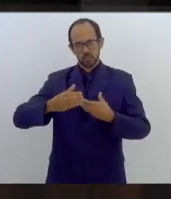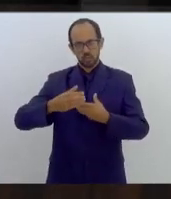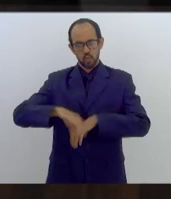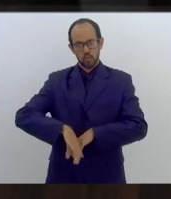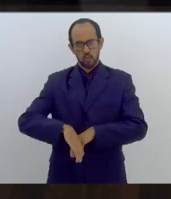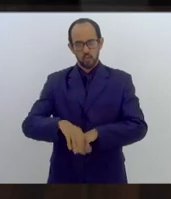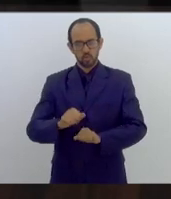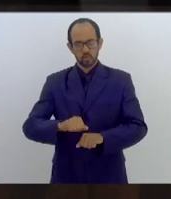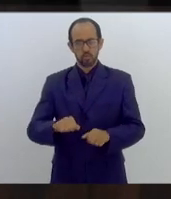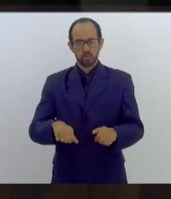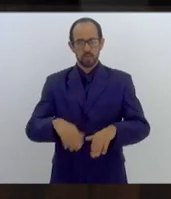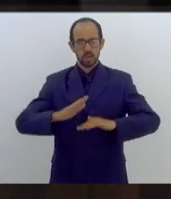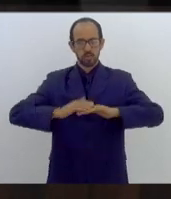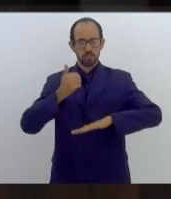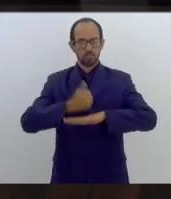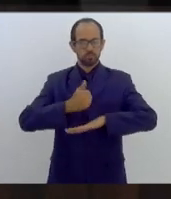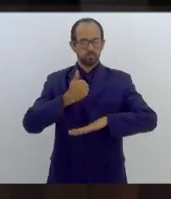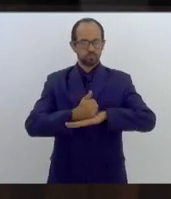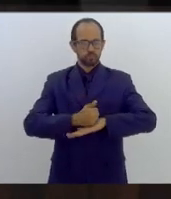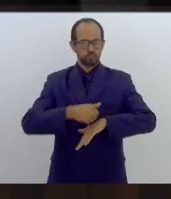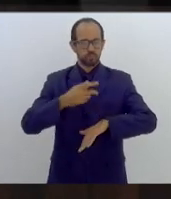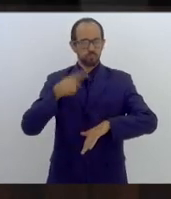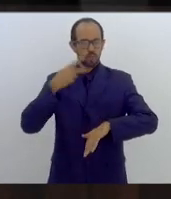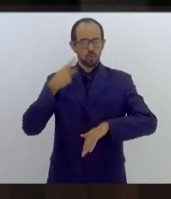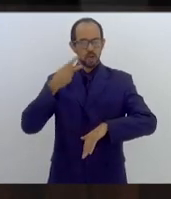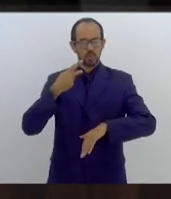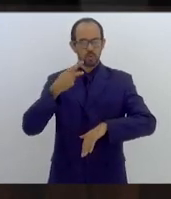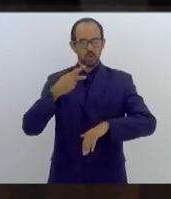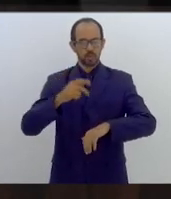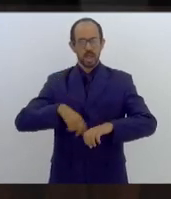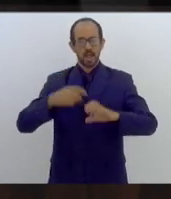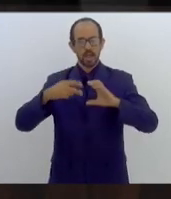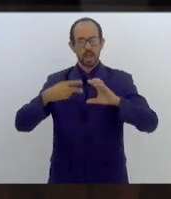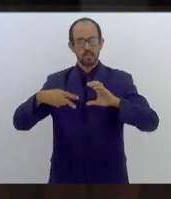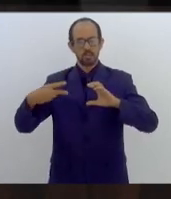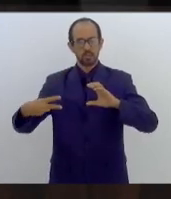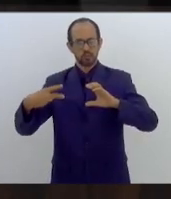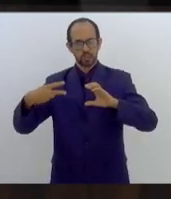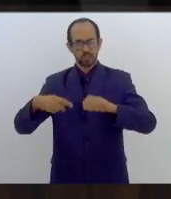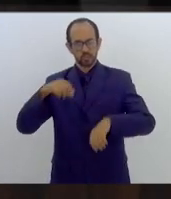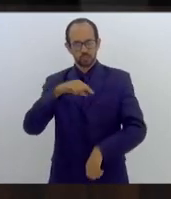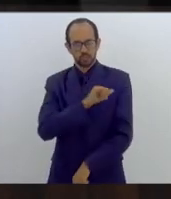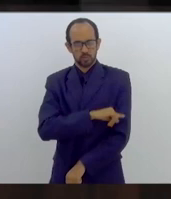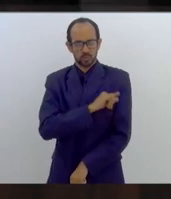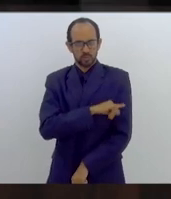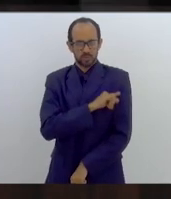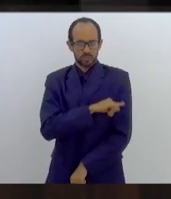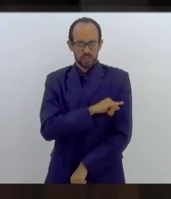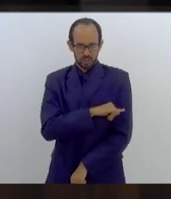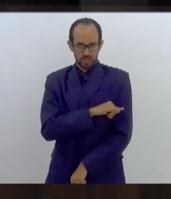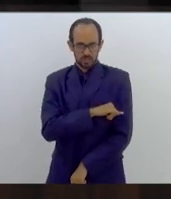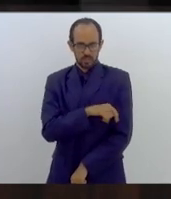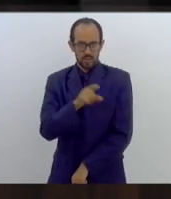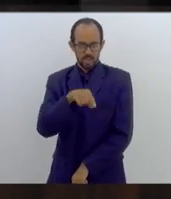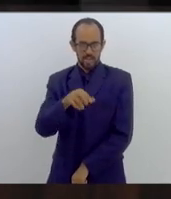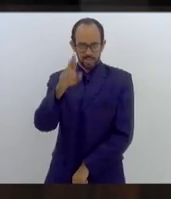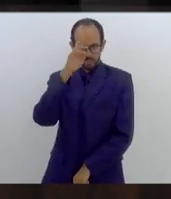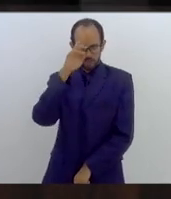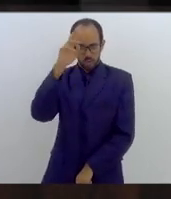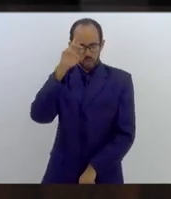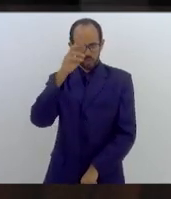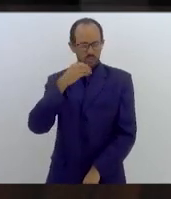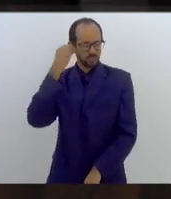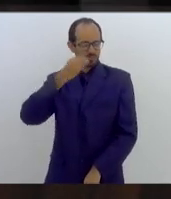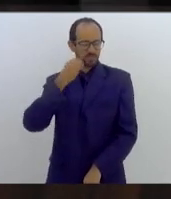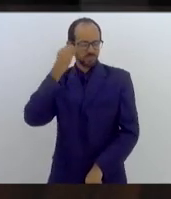de procurador da Câmara de Vereadores do Rio de Janeiro. É dono de uma grande